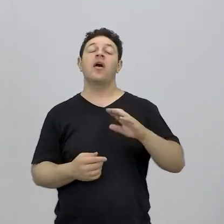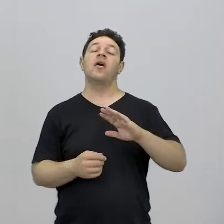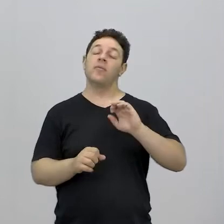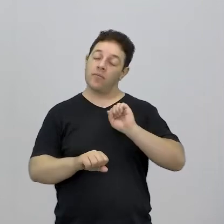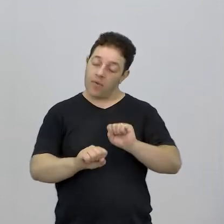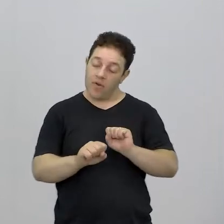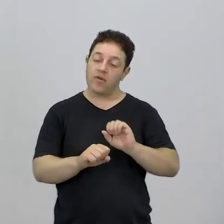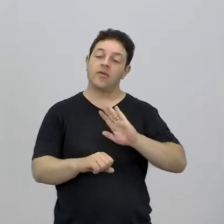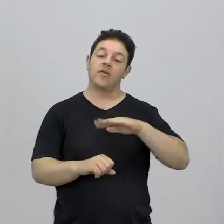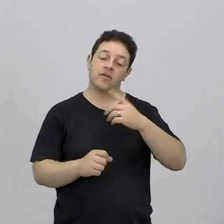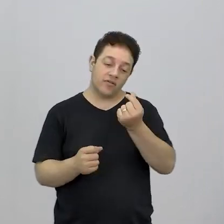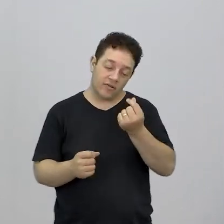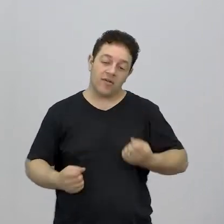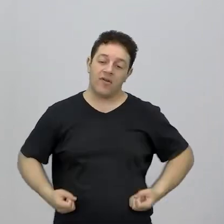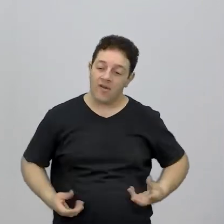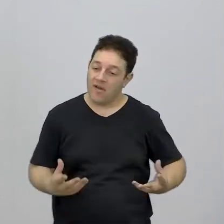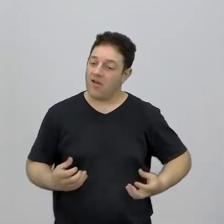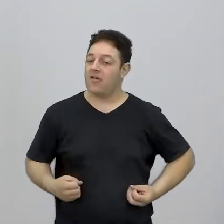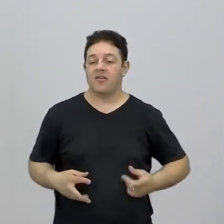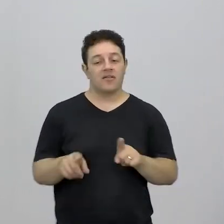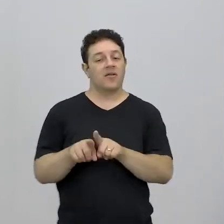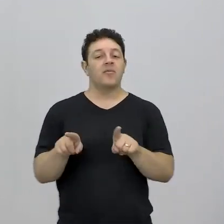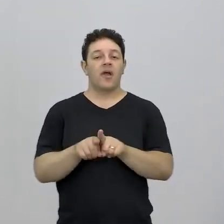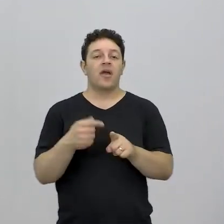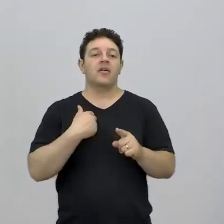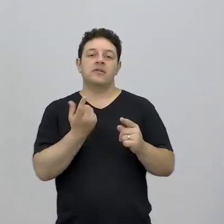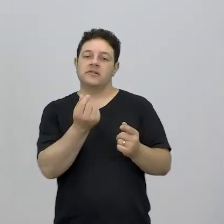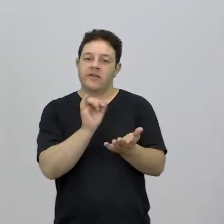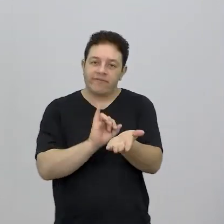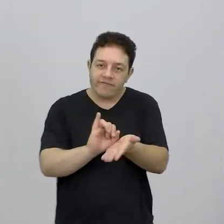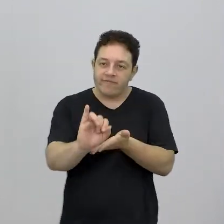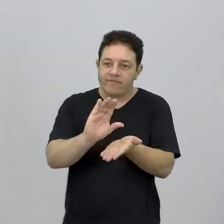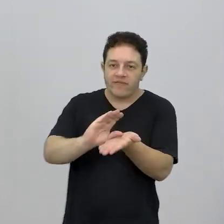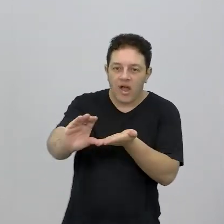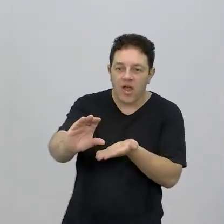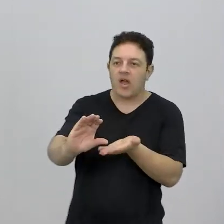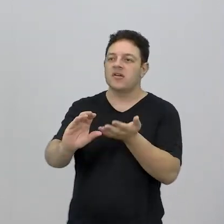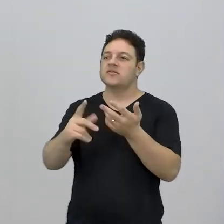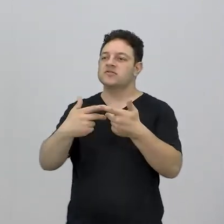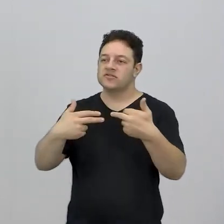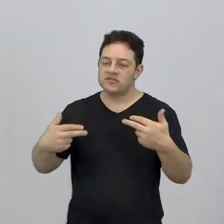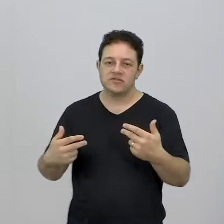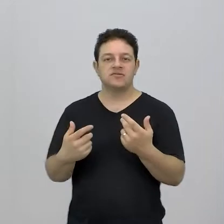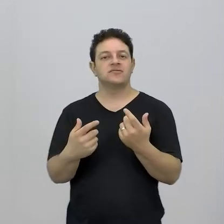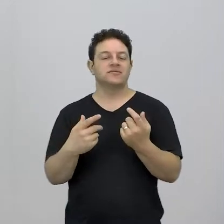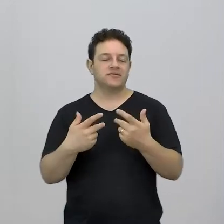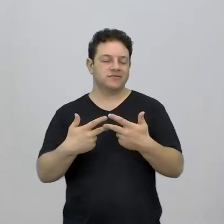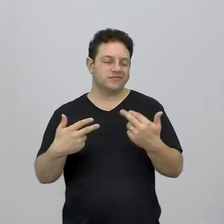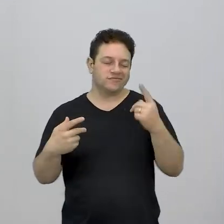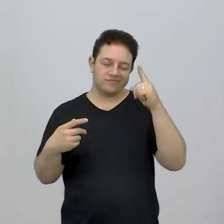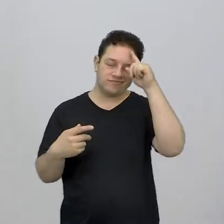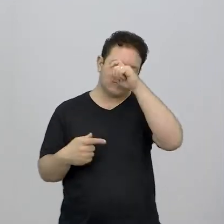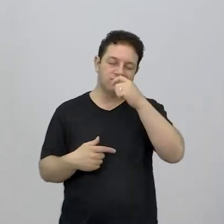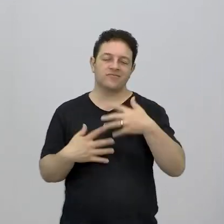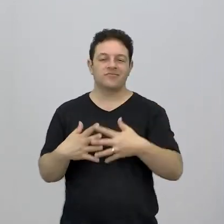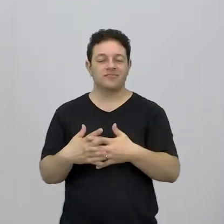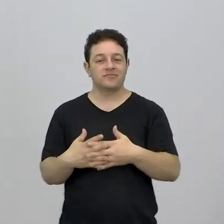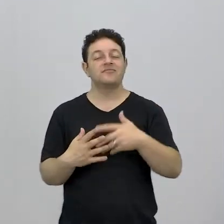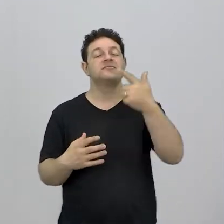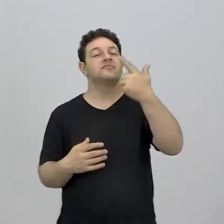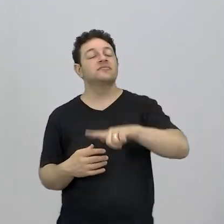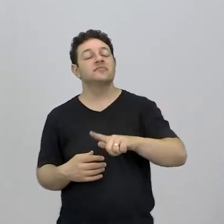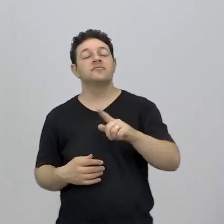havia também um gasto excessivo de investimento, né, do dinheiro mesmo, e também aí uma questão